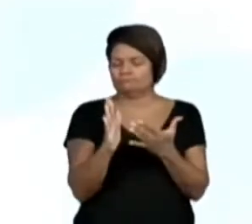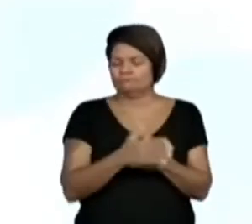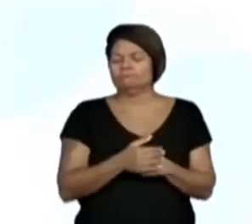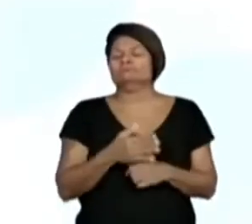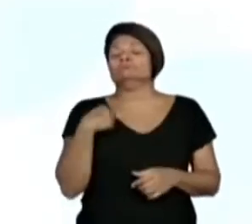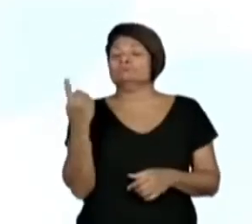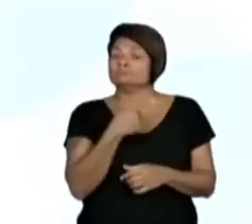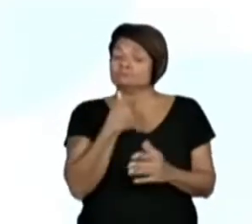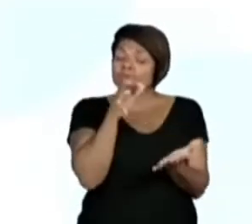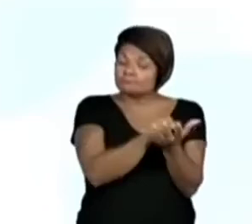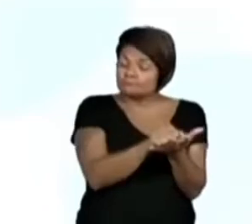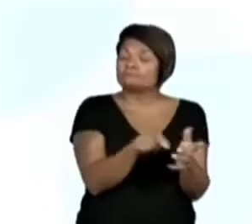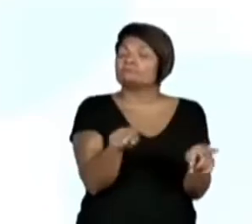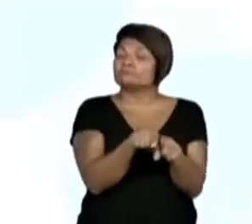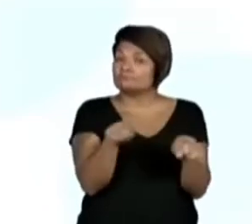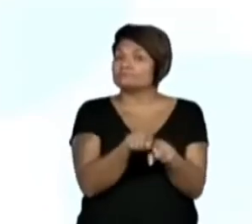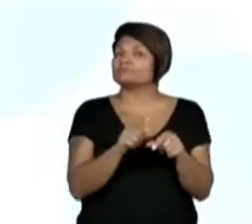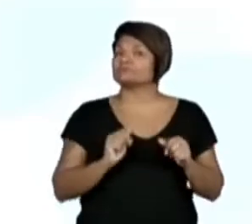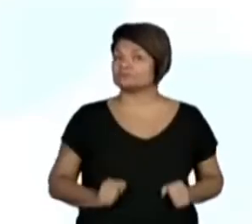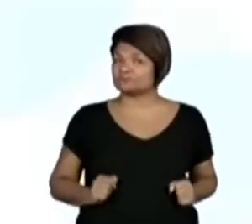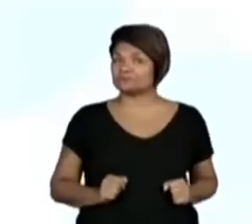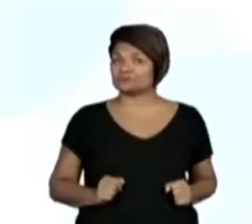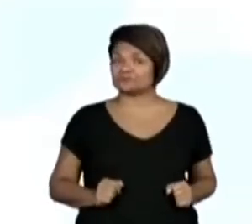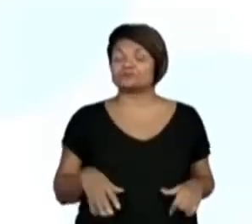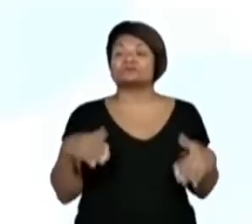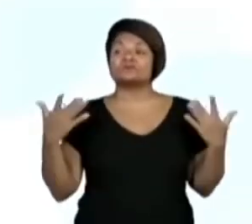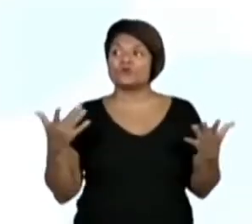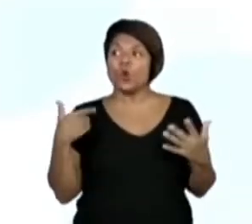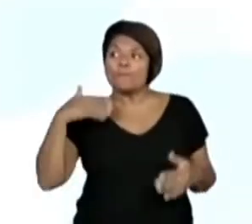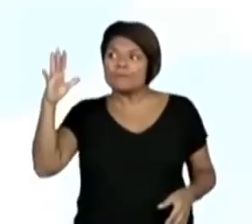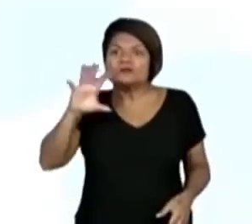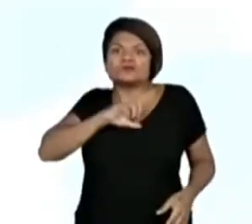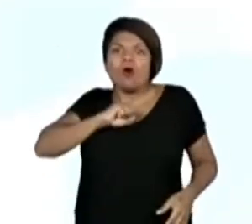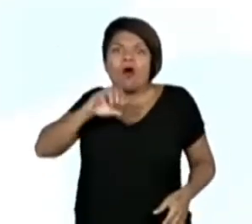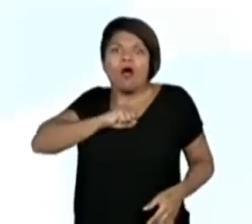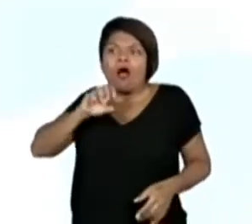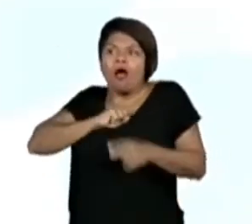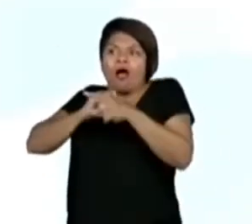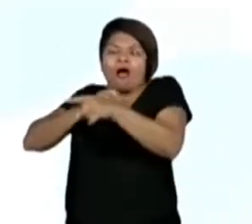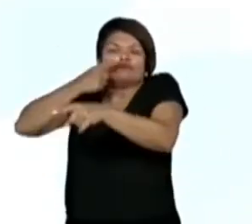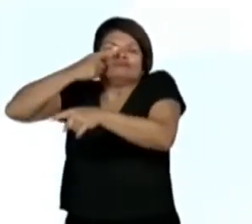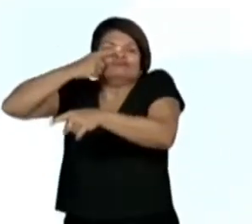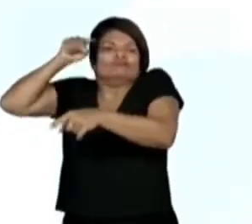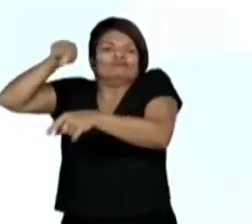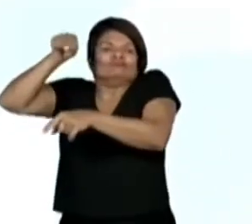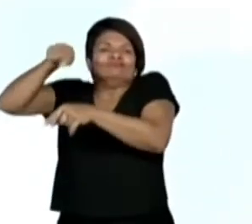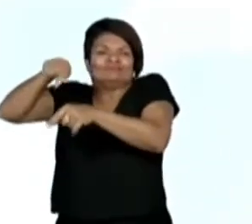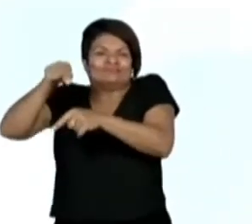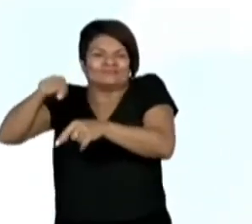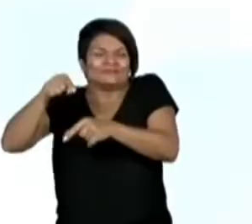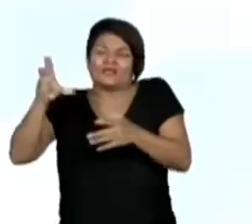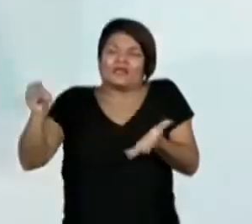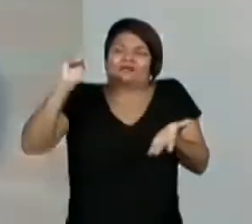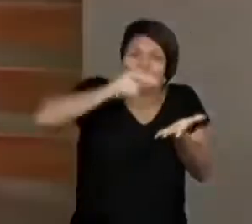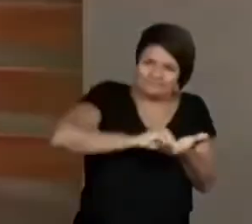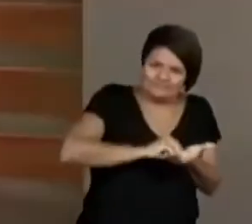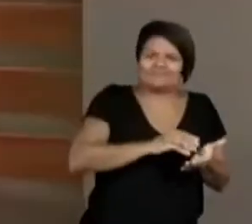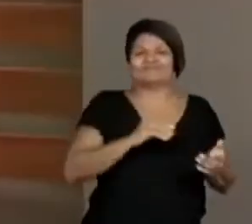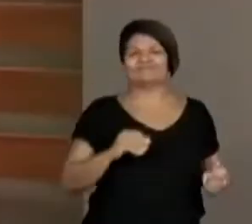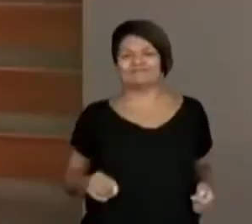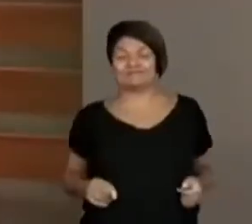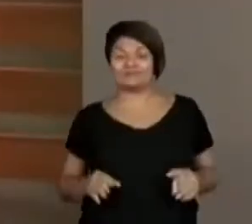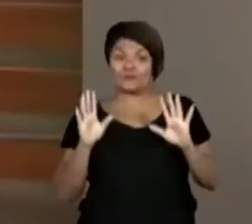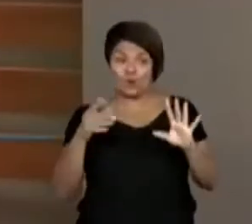Vamos registrar também. Qual mais gostamos de recitar ou brincar? Então, a gente já tem uma ideia que a gente vai conhecer parlenda, a gente